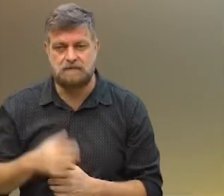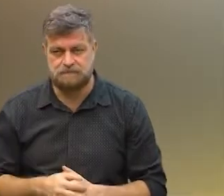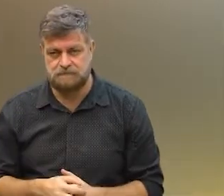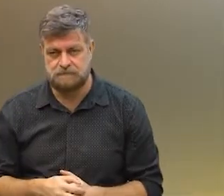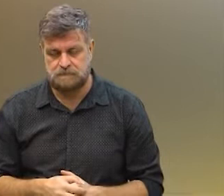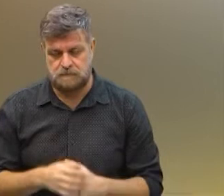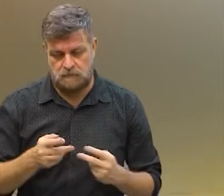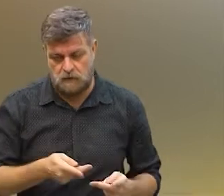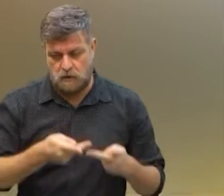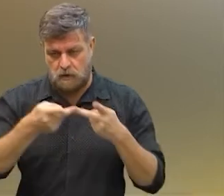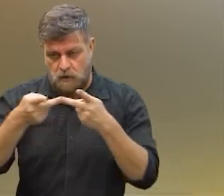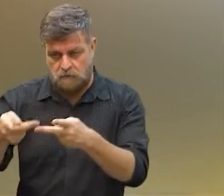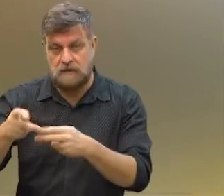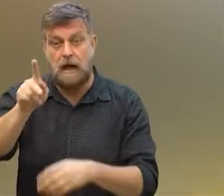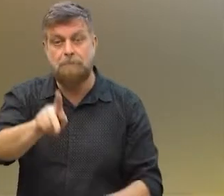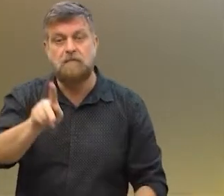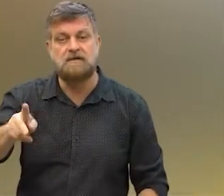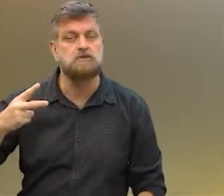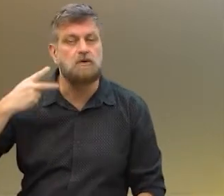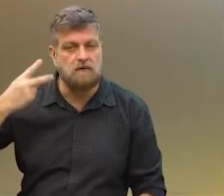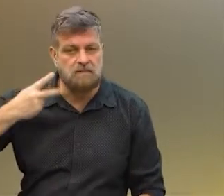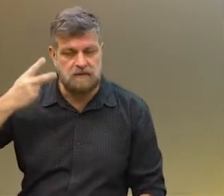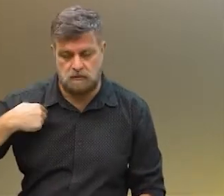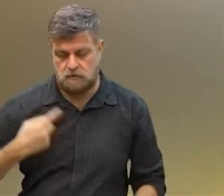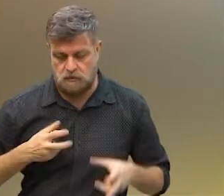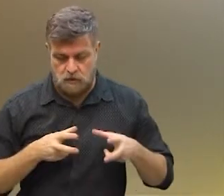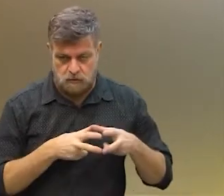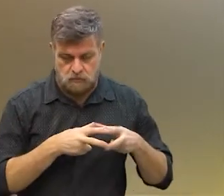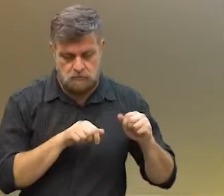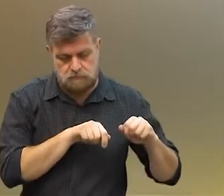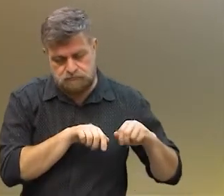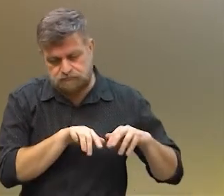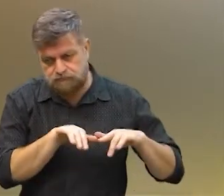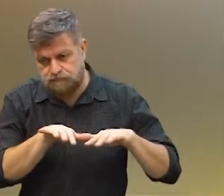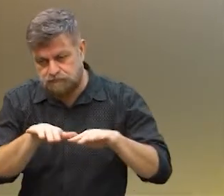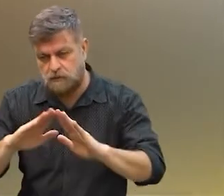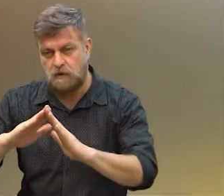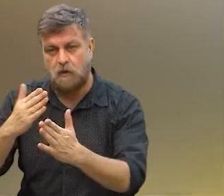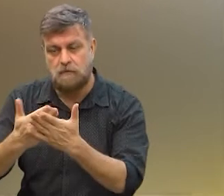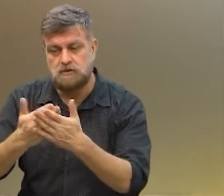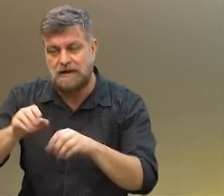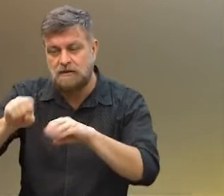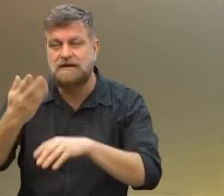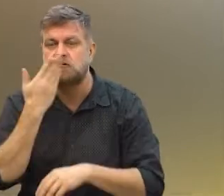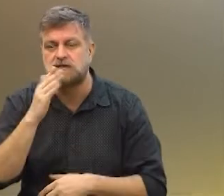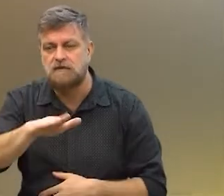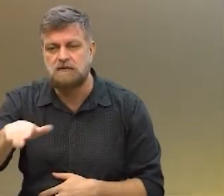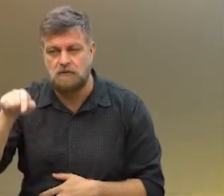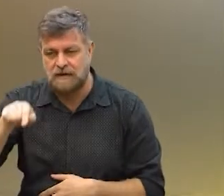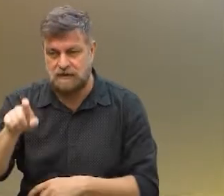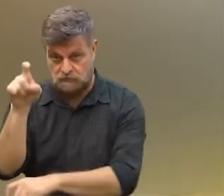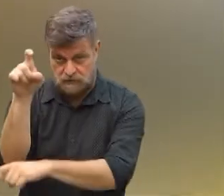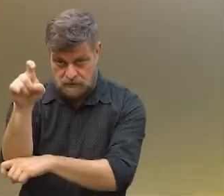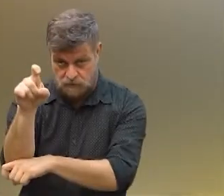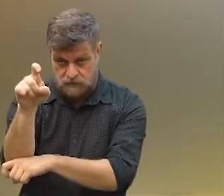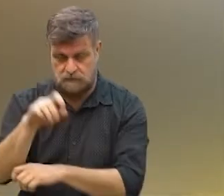A convite, inclusive, do vereador professor Alberto, a Comissão de Educação visitará uma escola de educação infantil aqui no Cambuí,